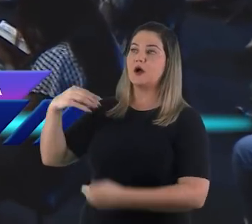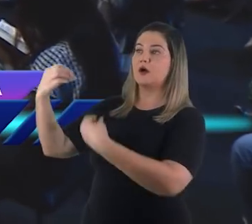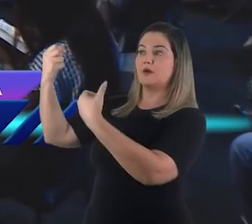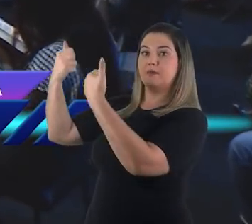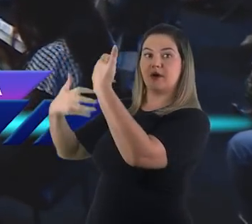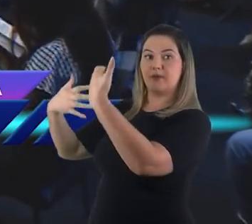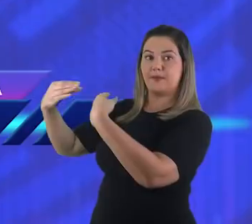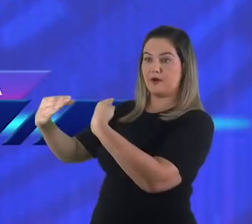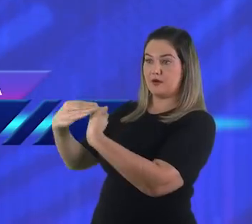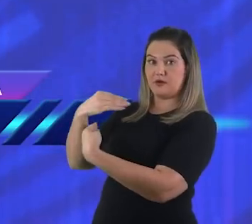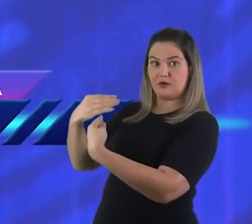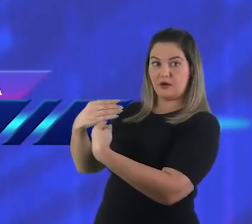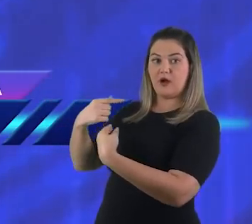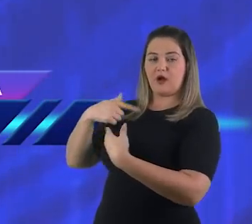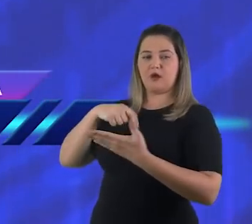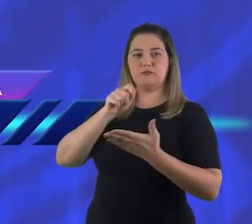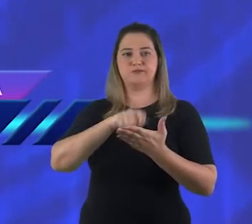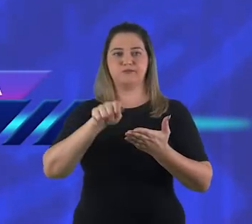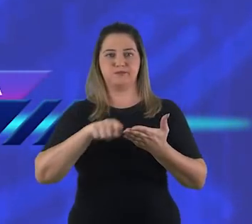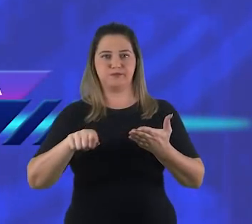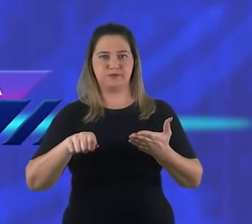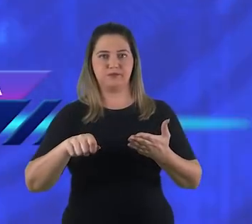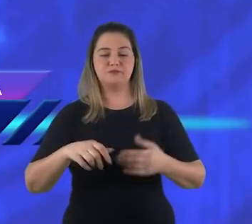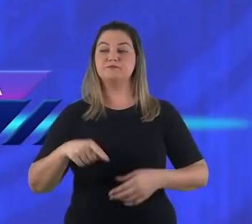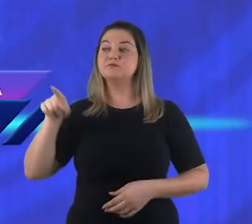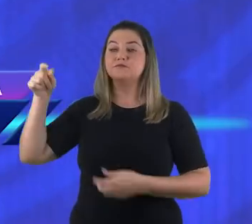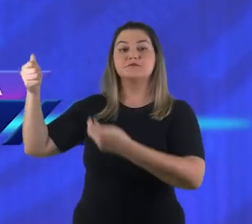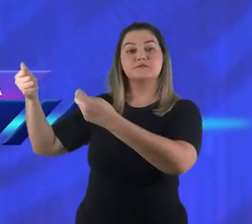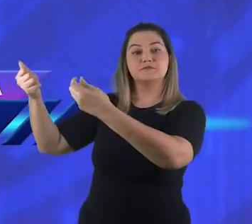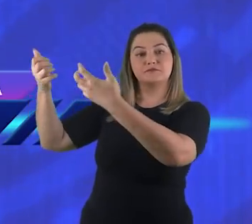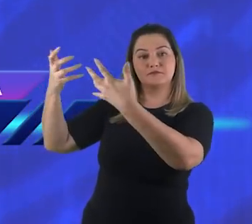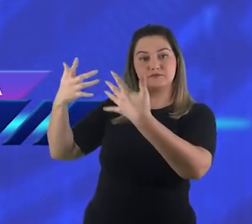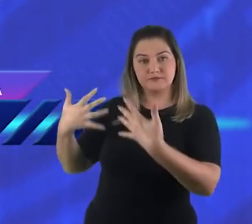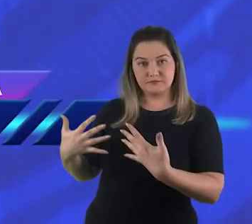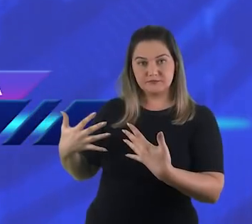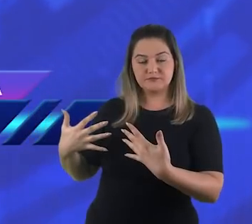ao Apocalipse. Diz assim: disse-me ainda,